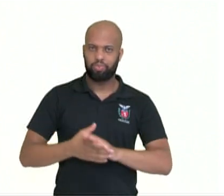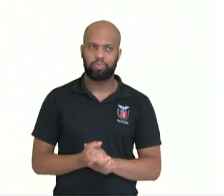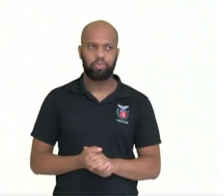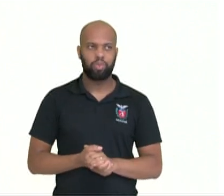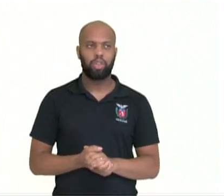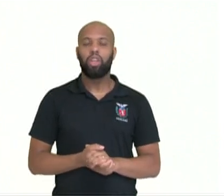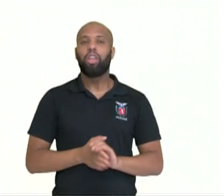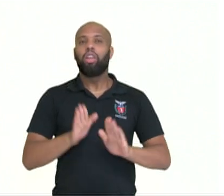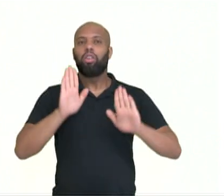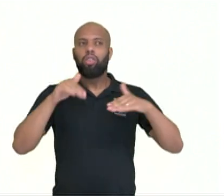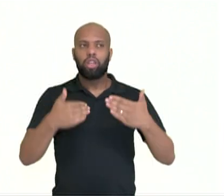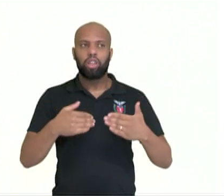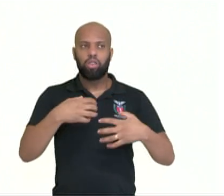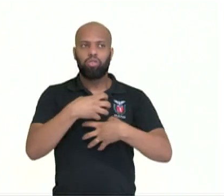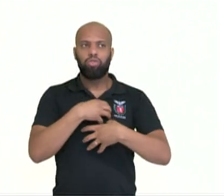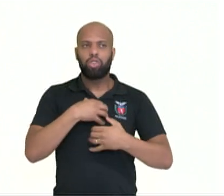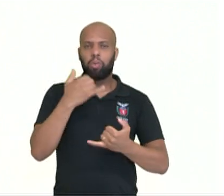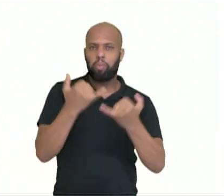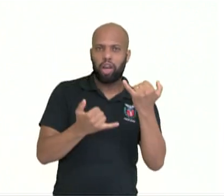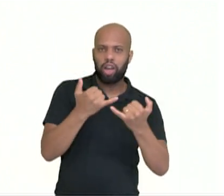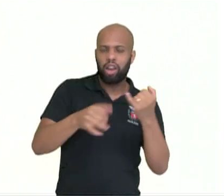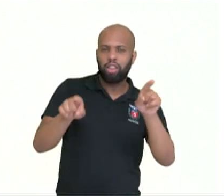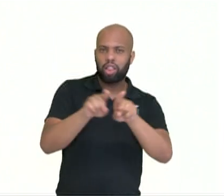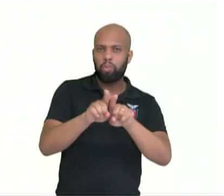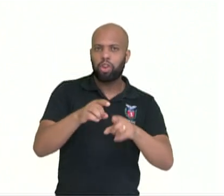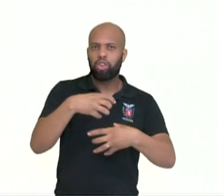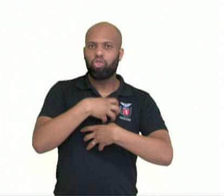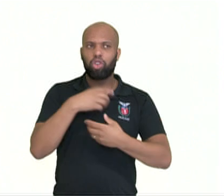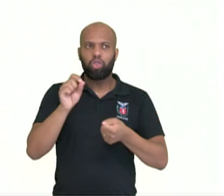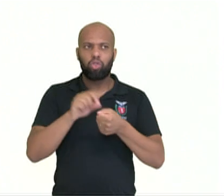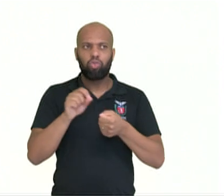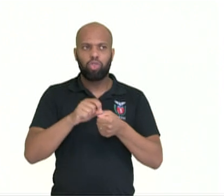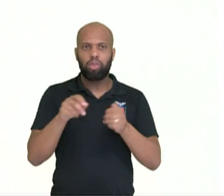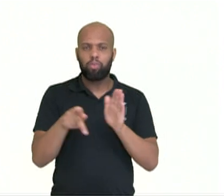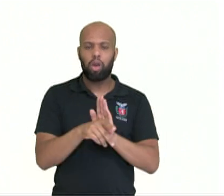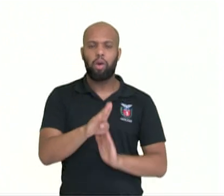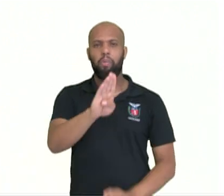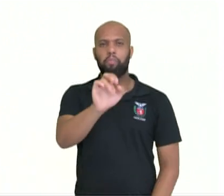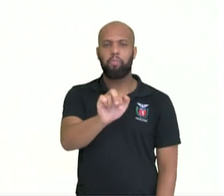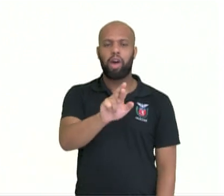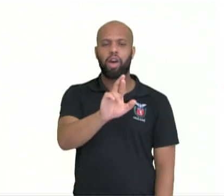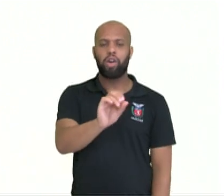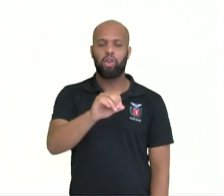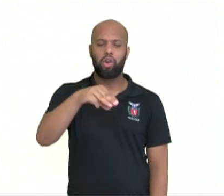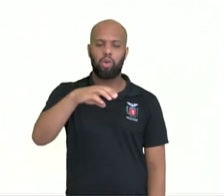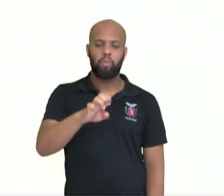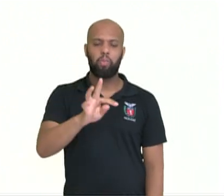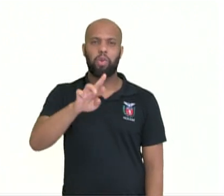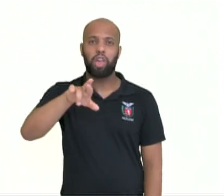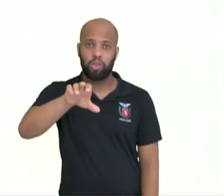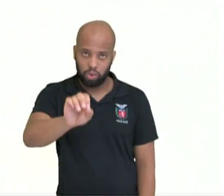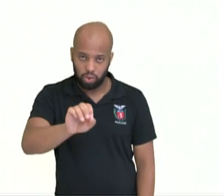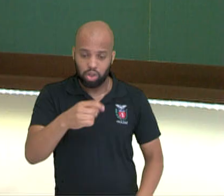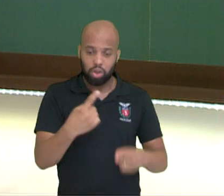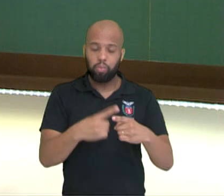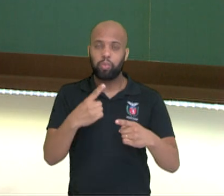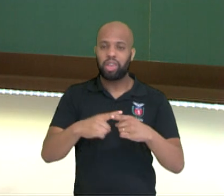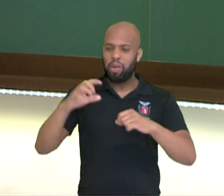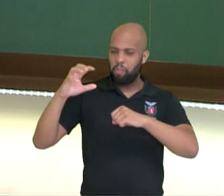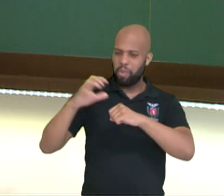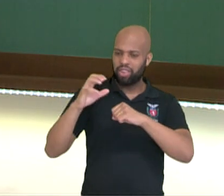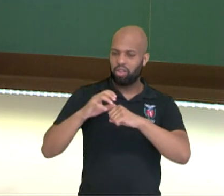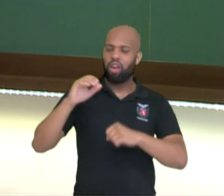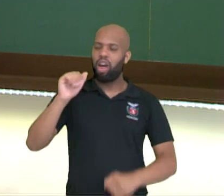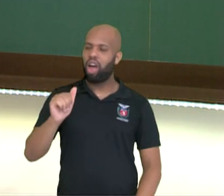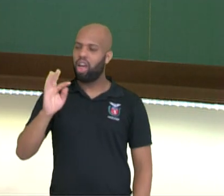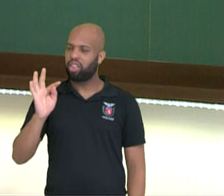Então a construção é muito parecida com a construção do barômetro. A pressão atmosférica tem uma relação com a temperatura. Quando a temperatura está